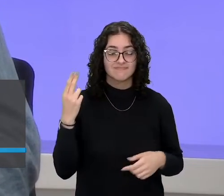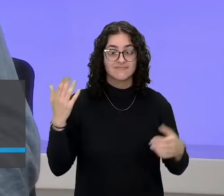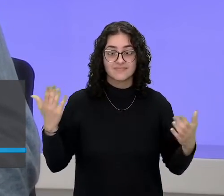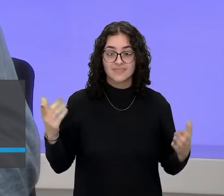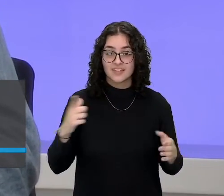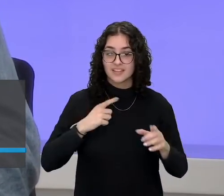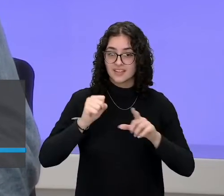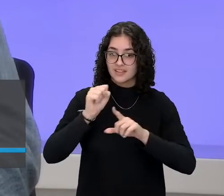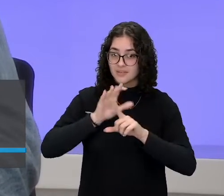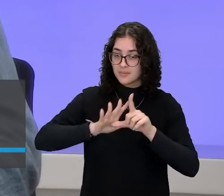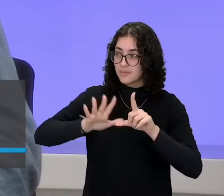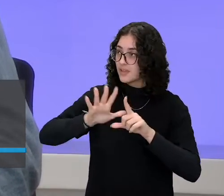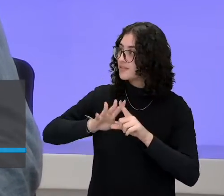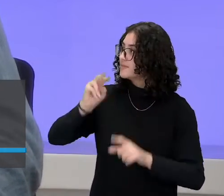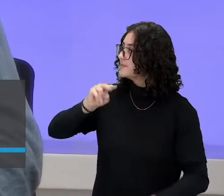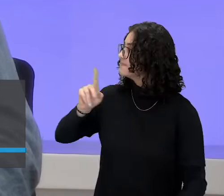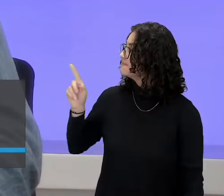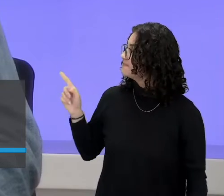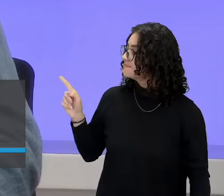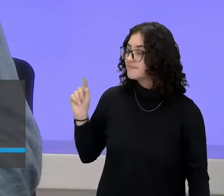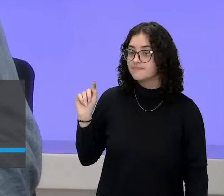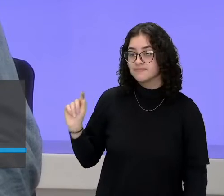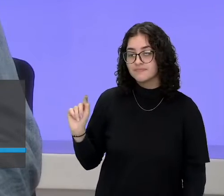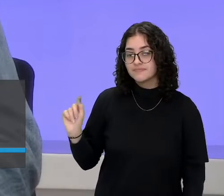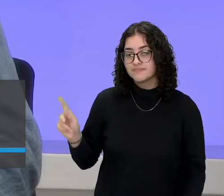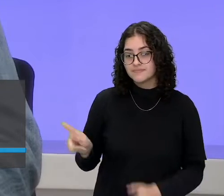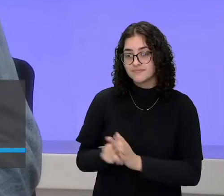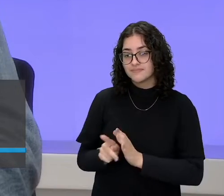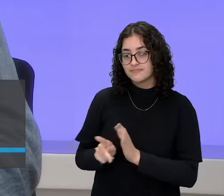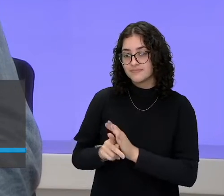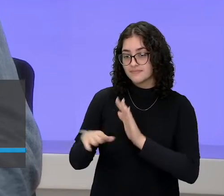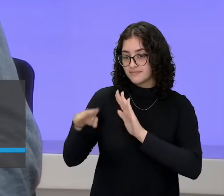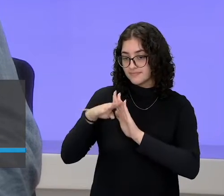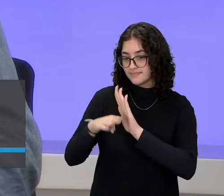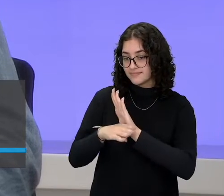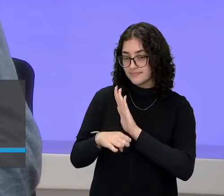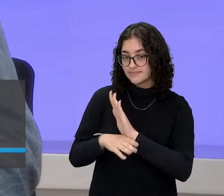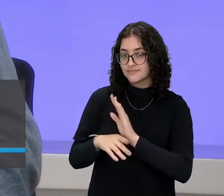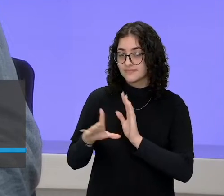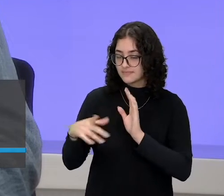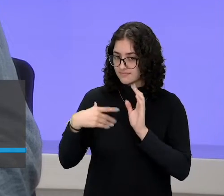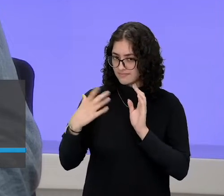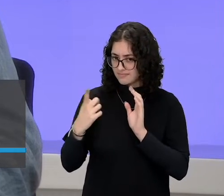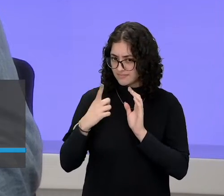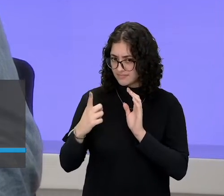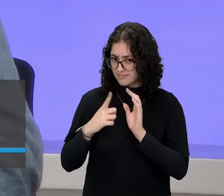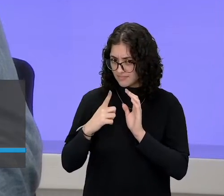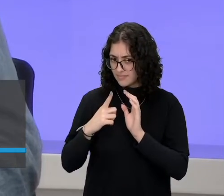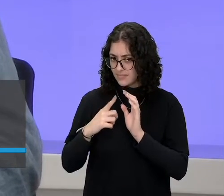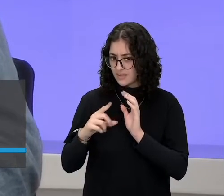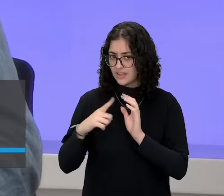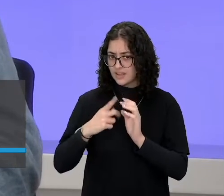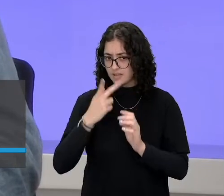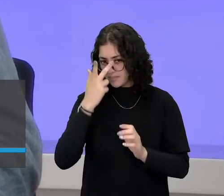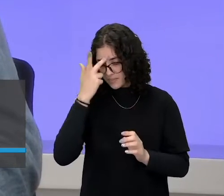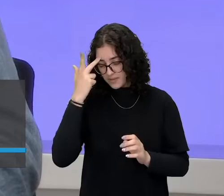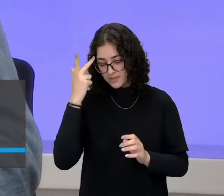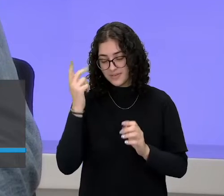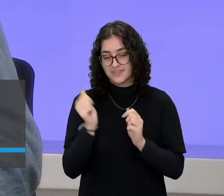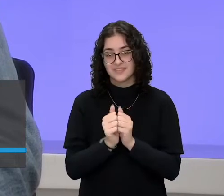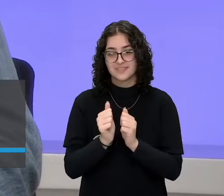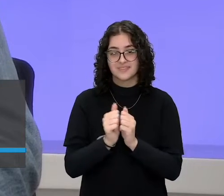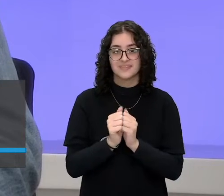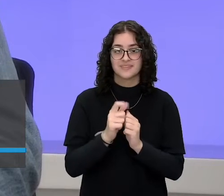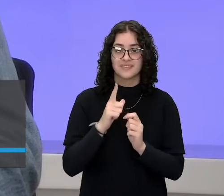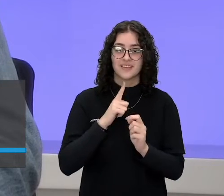algumas imagens, tá certo? Do nosso processo. As imagens que eu tinha minhas, tinha sempre alguém. Então, como a gente tem